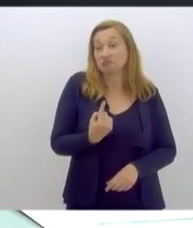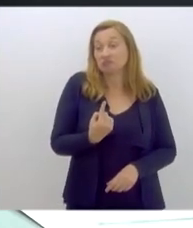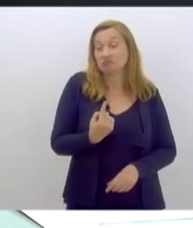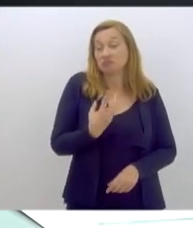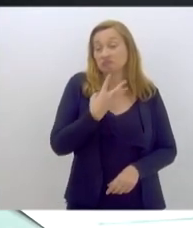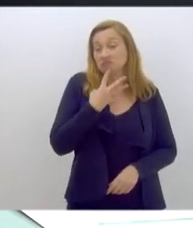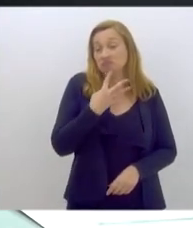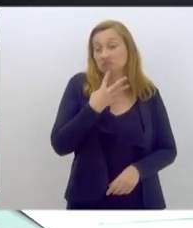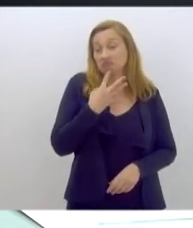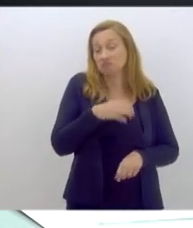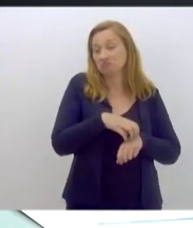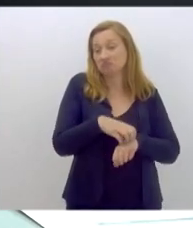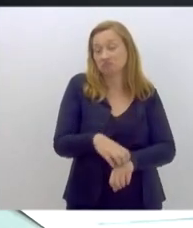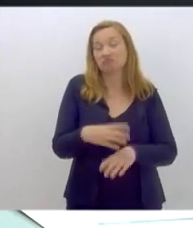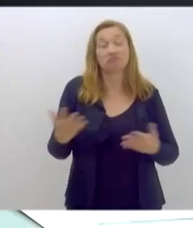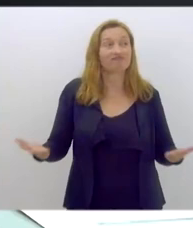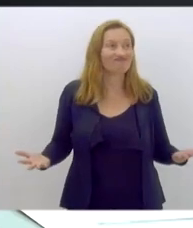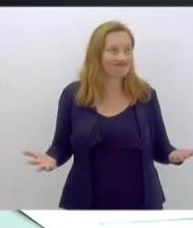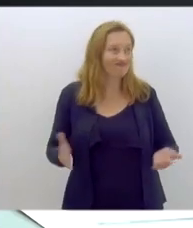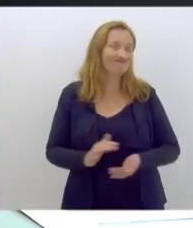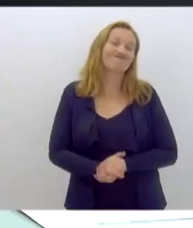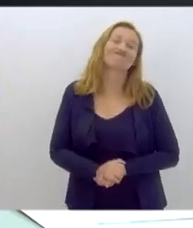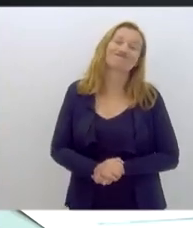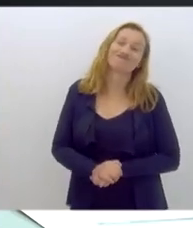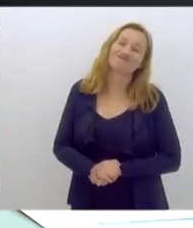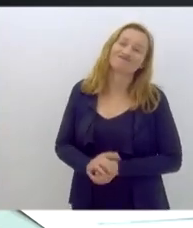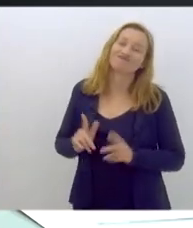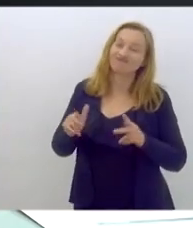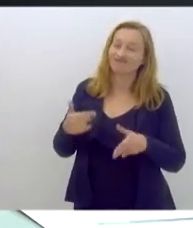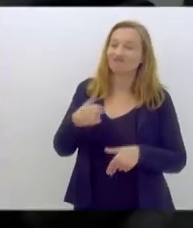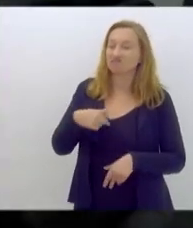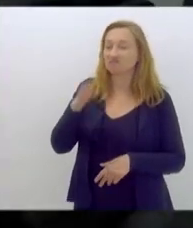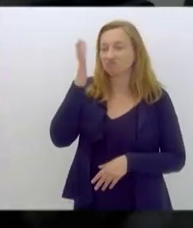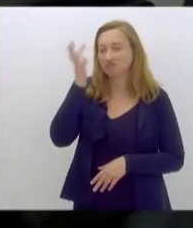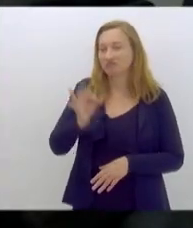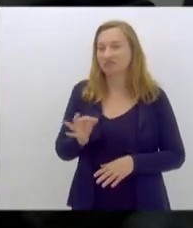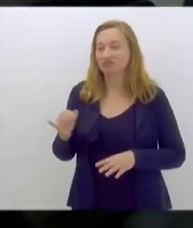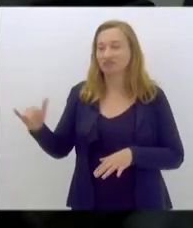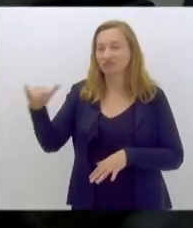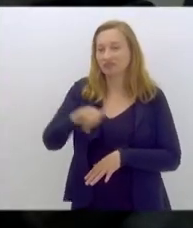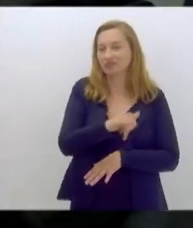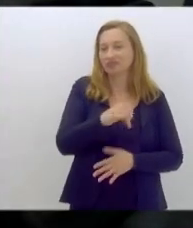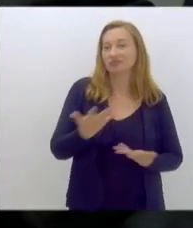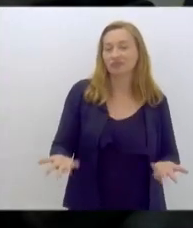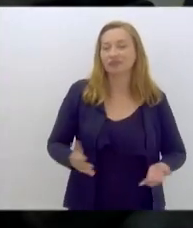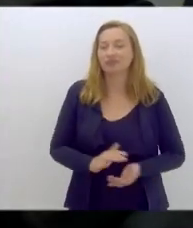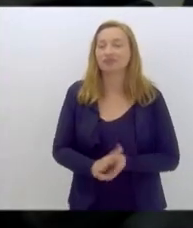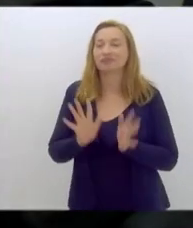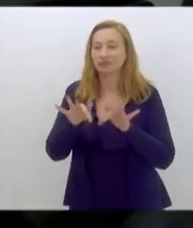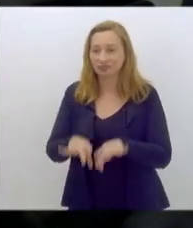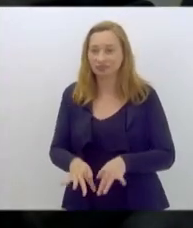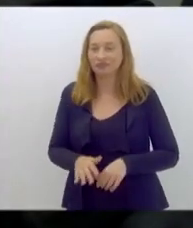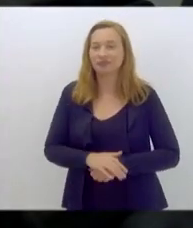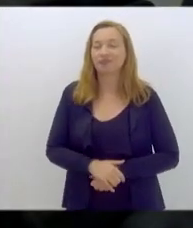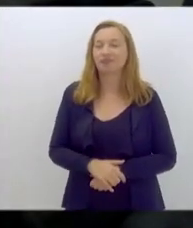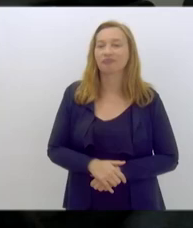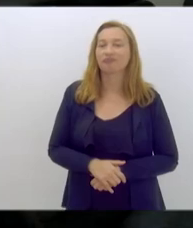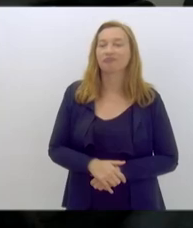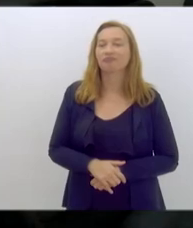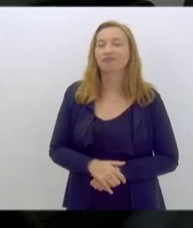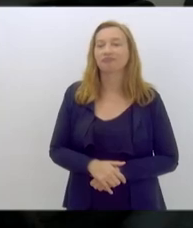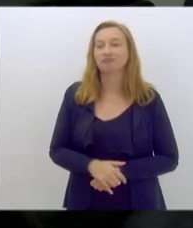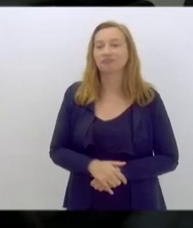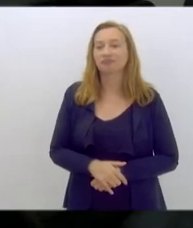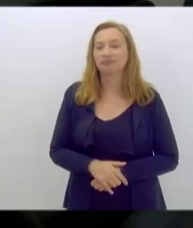ele tem tanto de transporte e conteúdo pilotar avião só para então na realidade